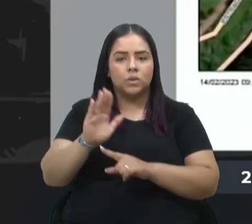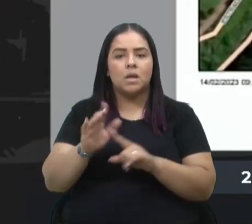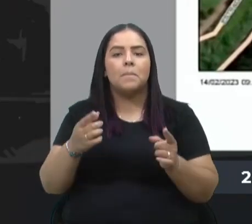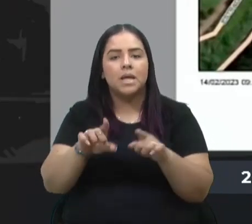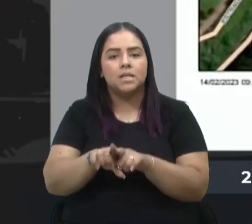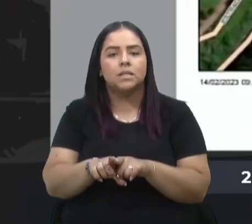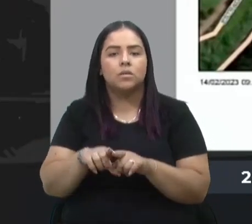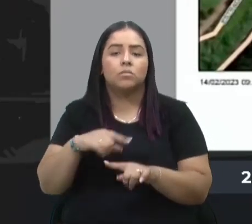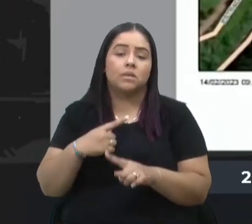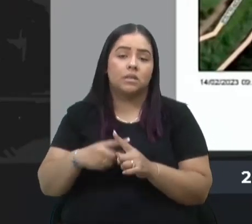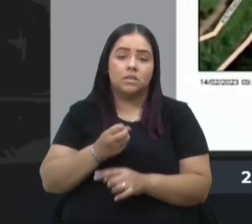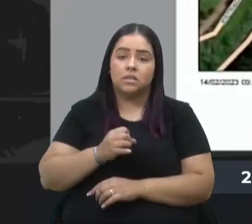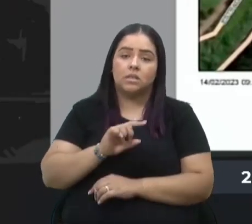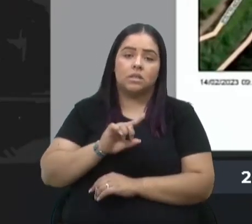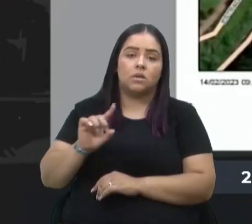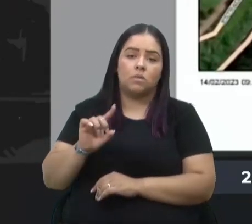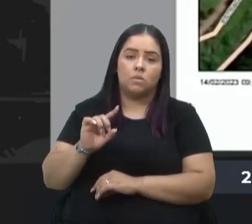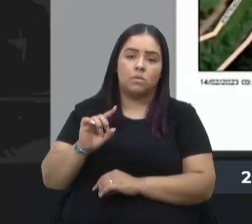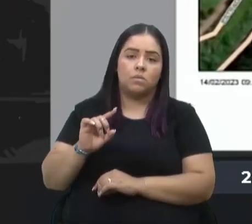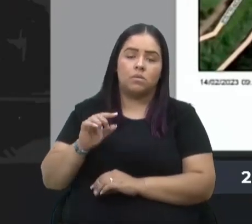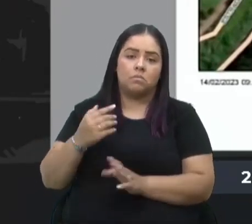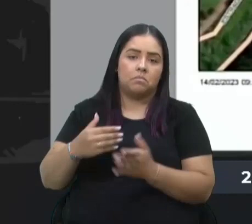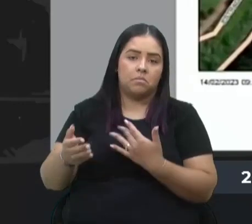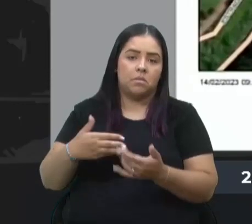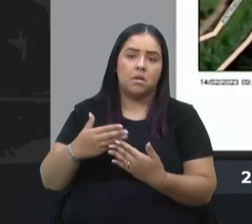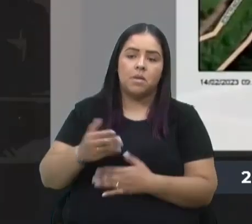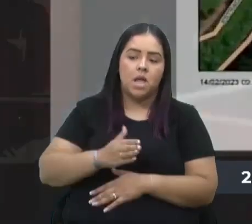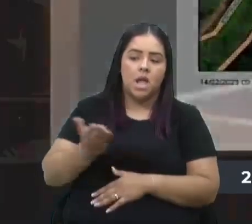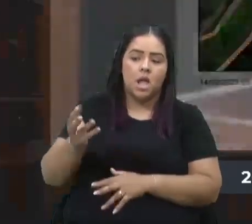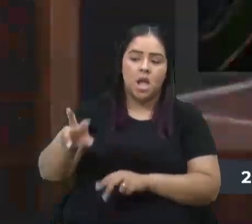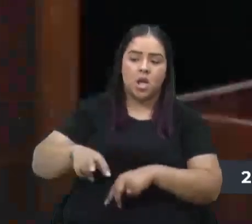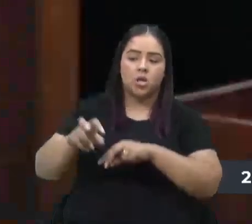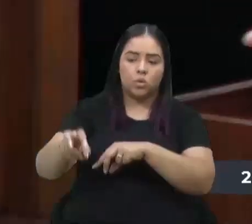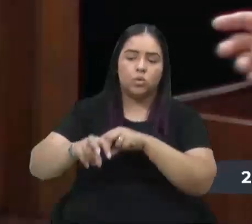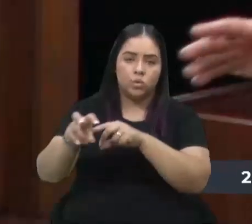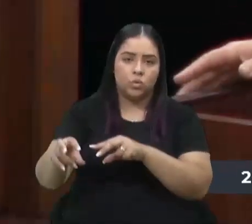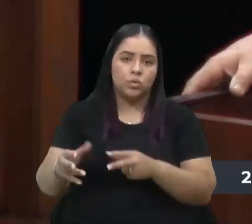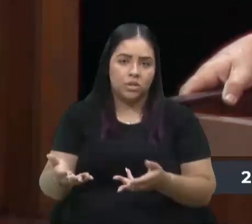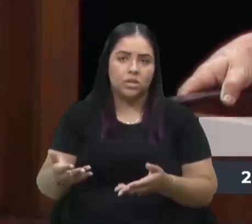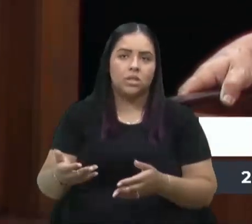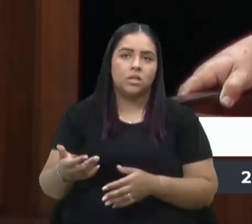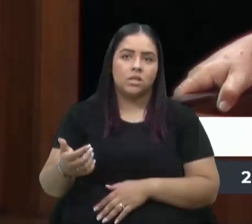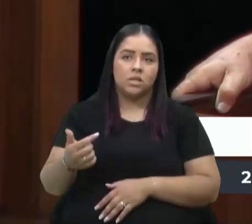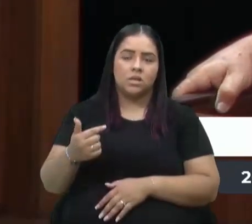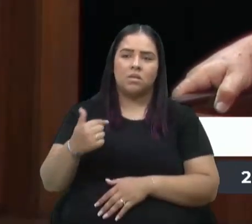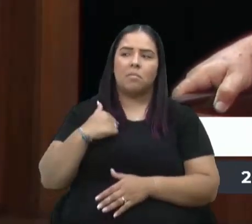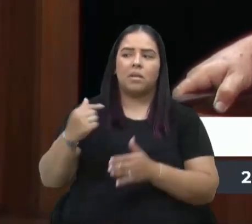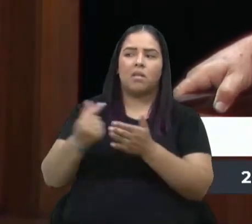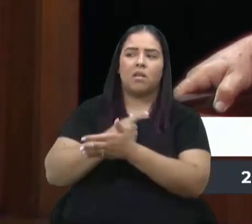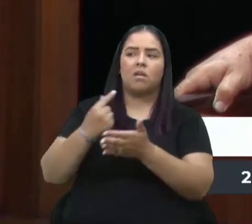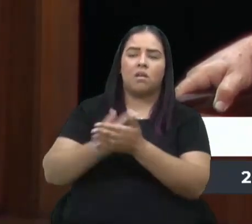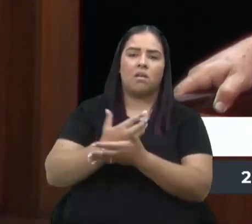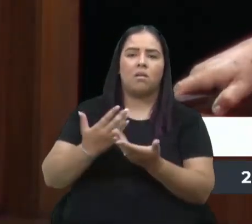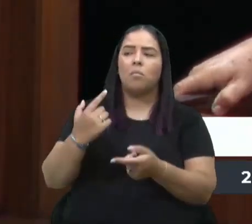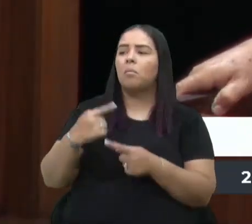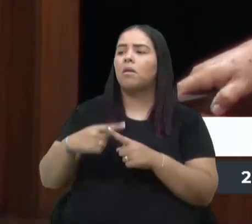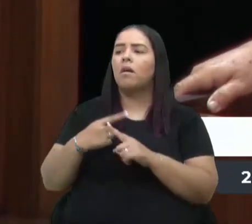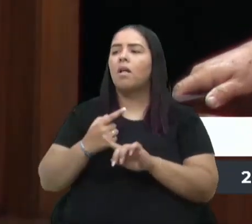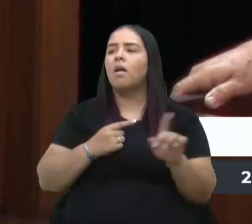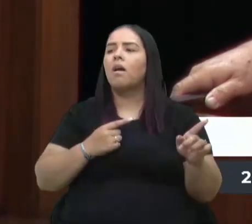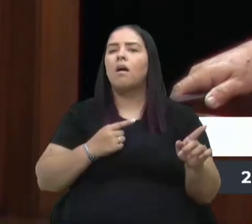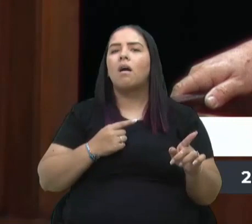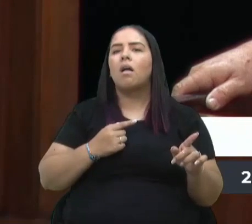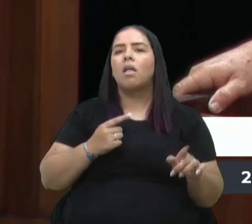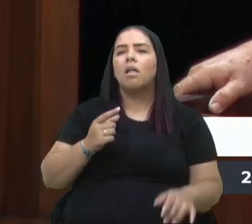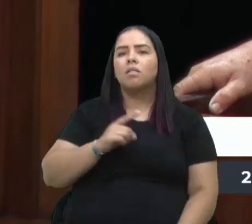parcerias, porque senão toca tudo lá para os nossos agricultores. E aí sou muito questionado, por que lá no Alto de Galó, por